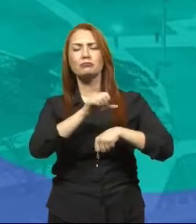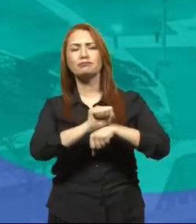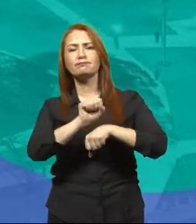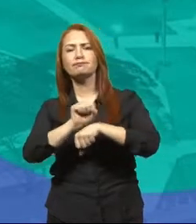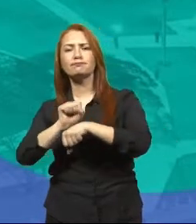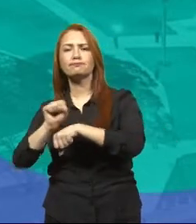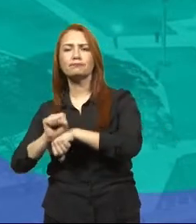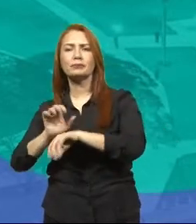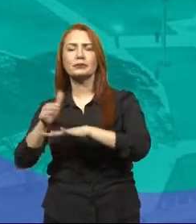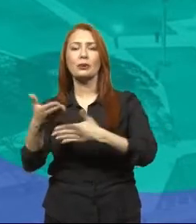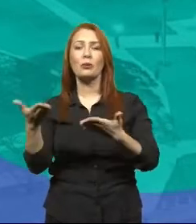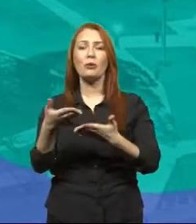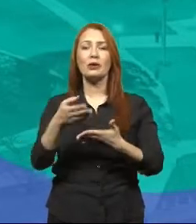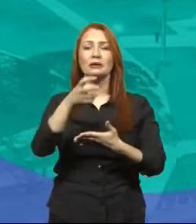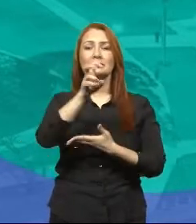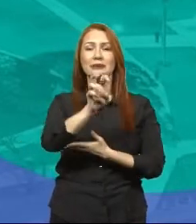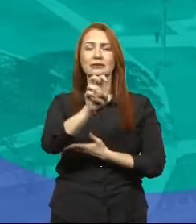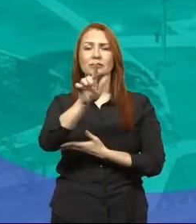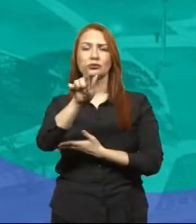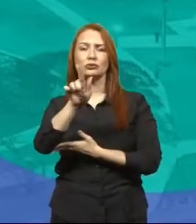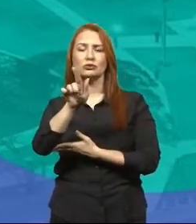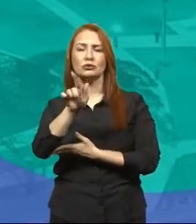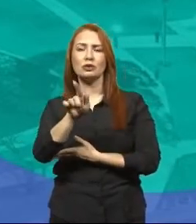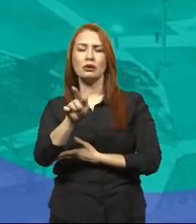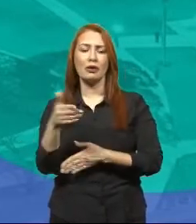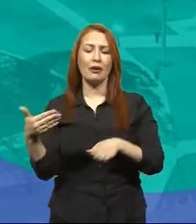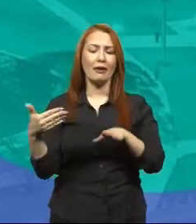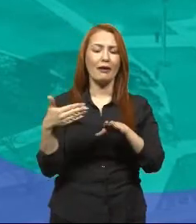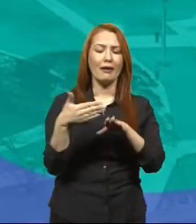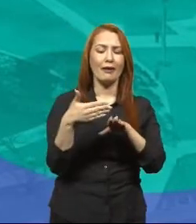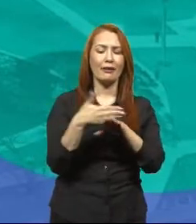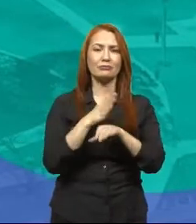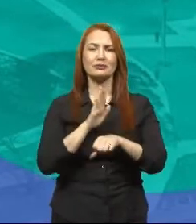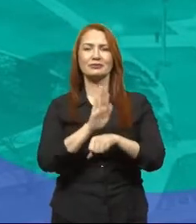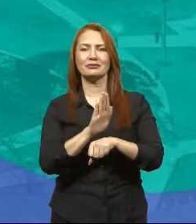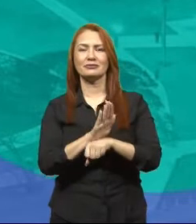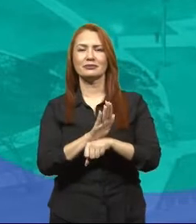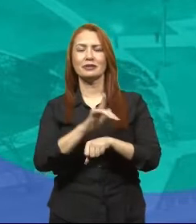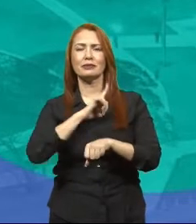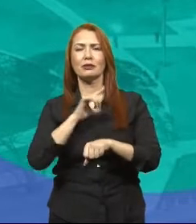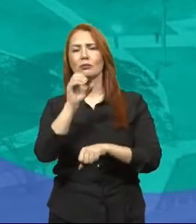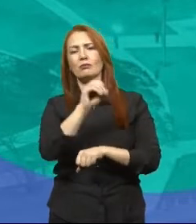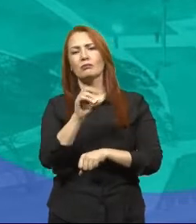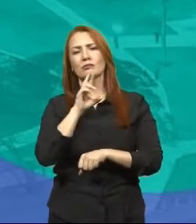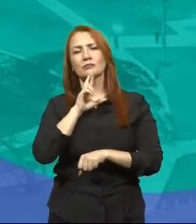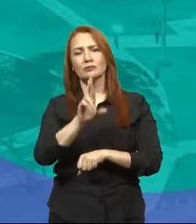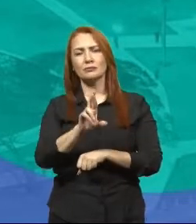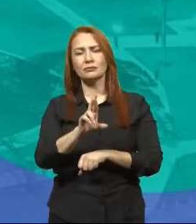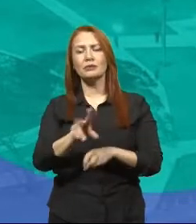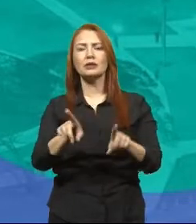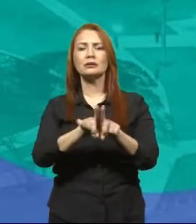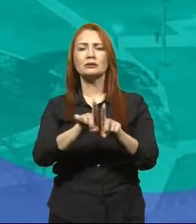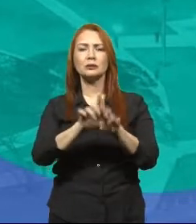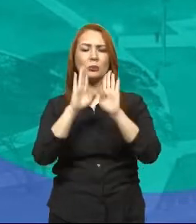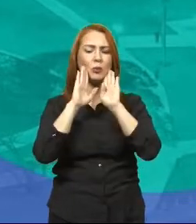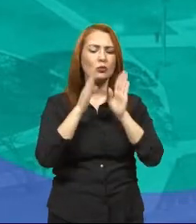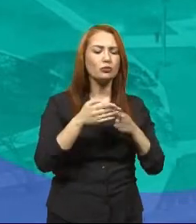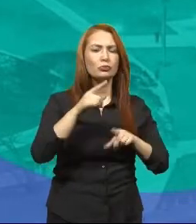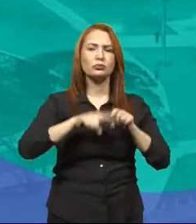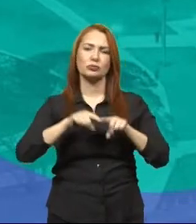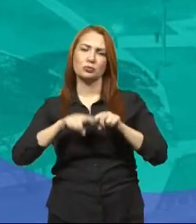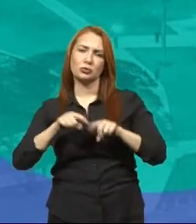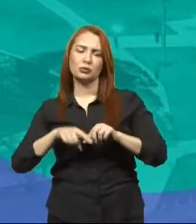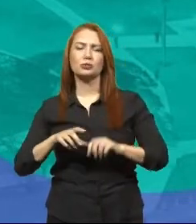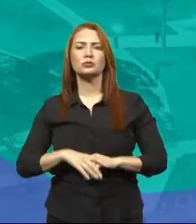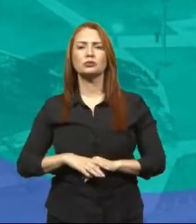aí o 5G é uma ferramenta que vem a calhar para isso. Ela vai nos dar excelente resposta, boa concentração de produtos e de